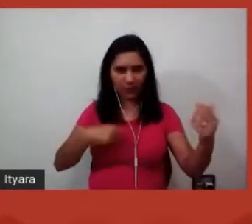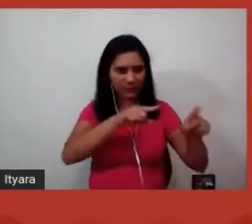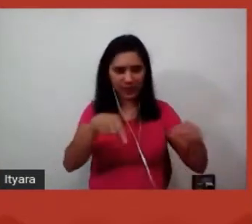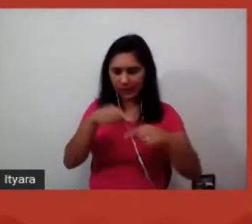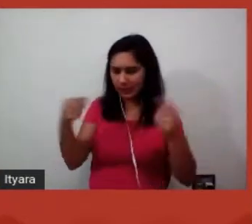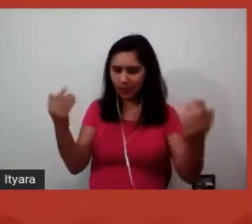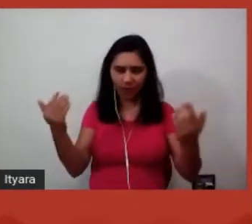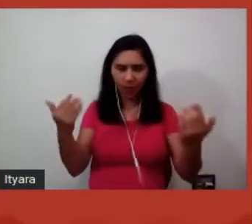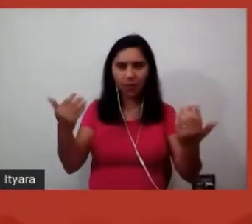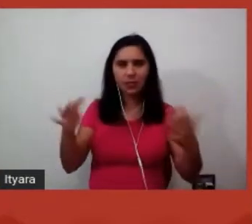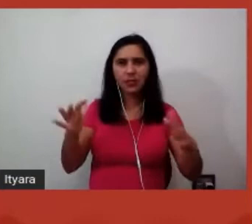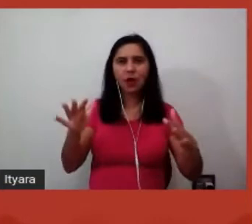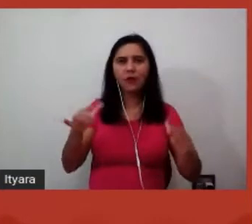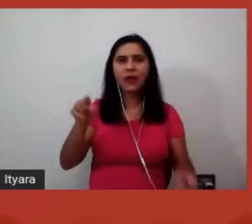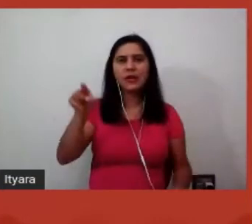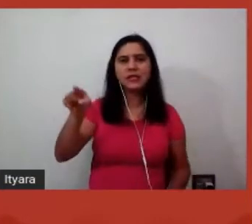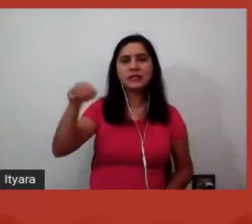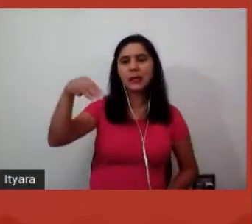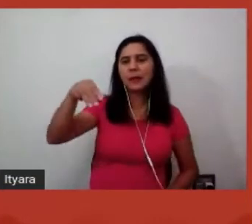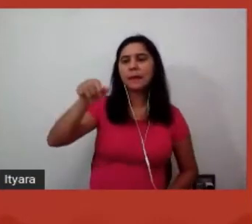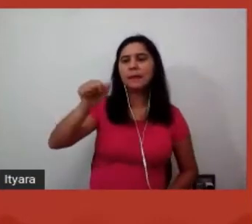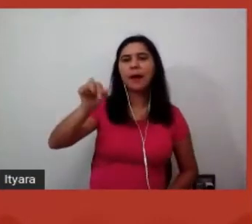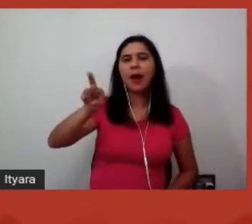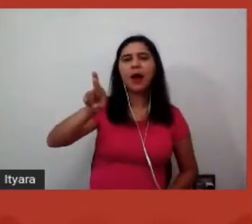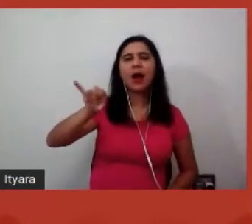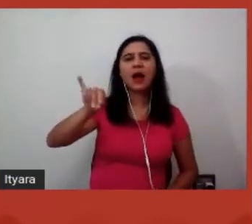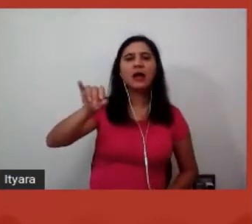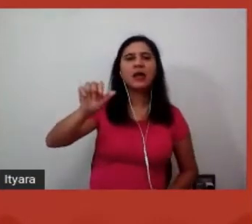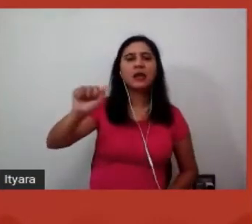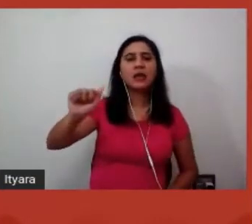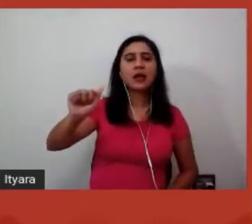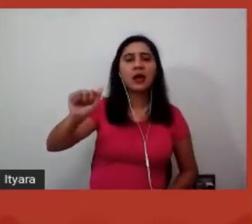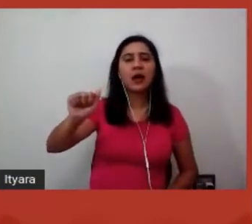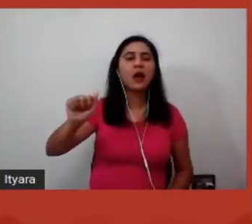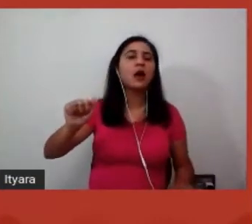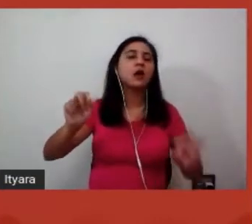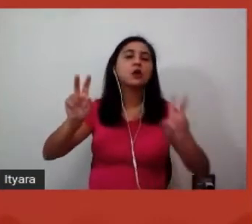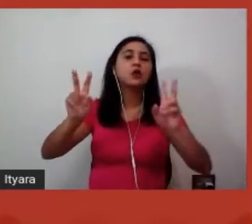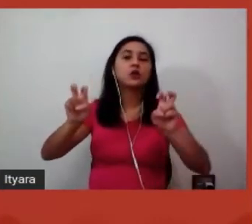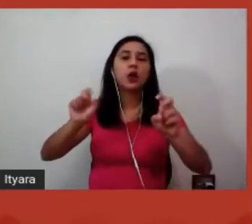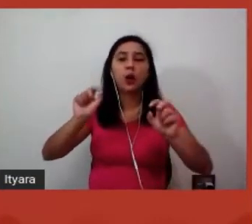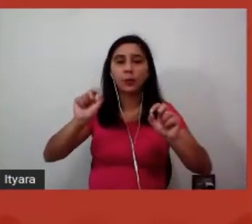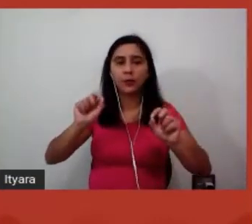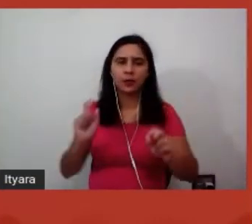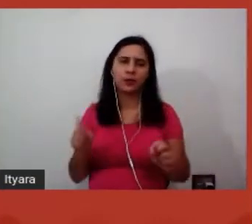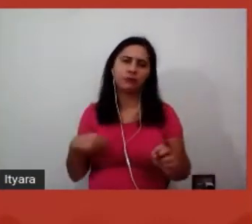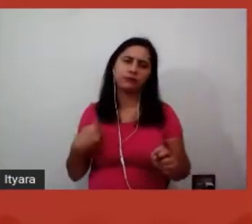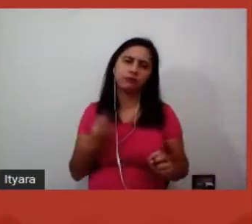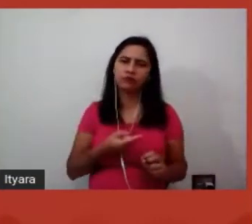Talvez tenha sido a Maria, não tenho certeza. Sobre a questão de, a gente está discutindo